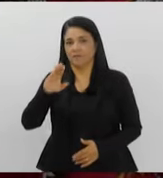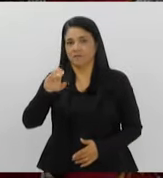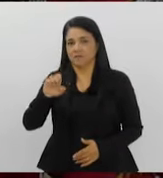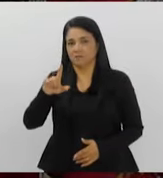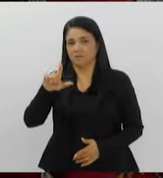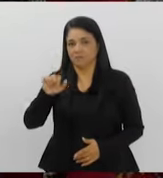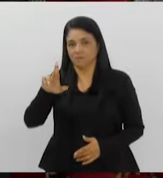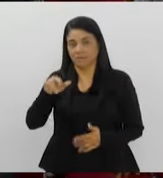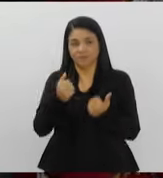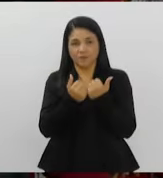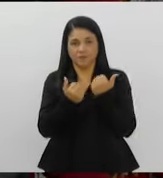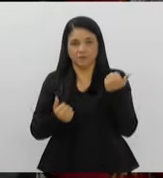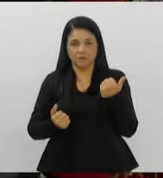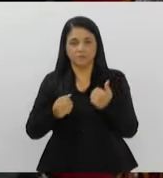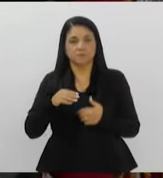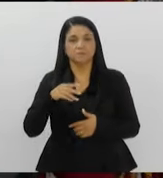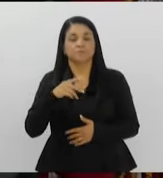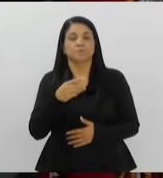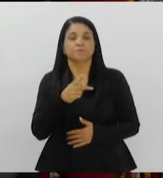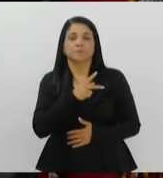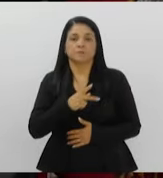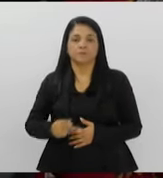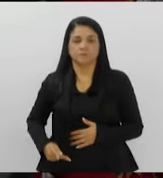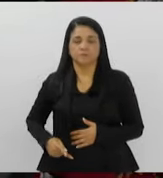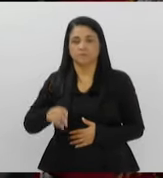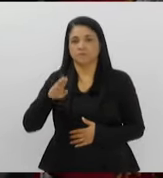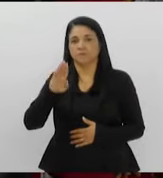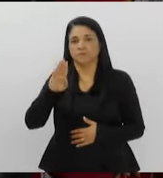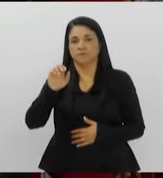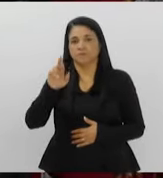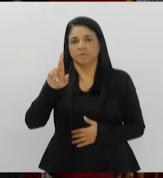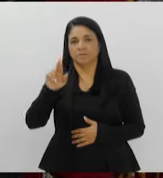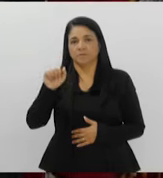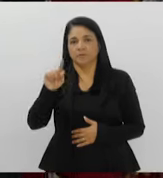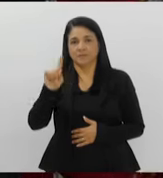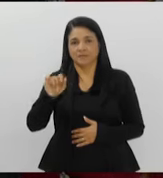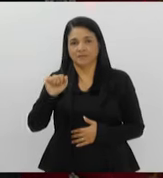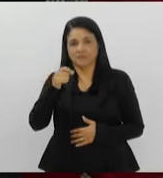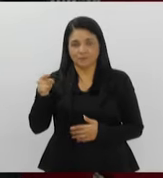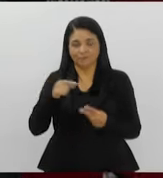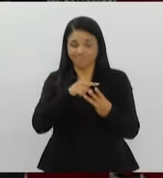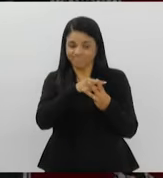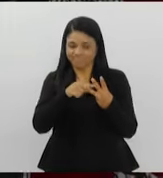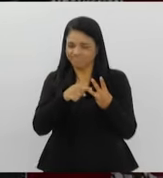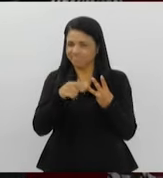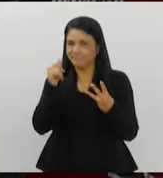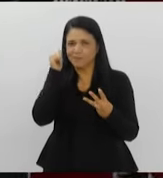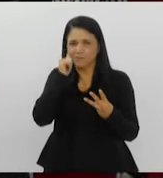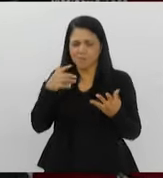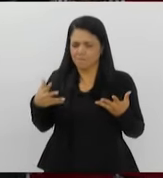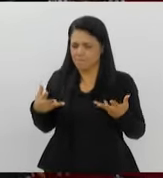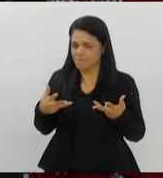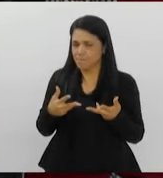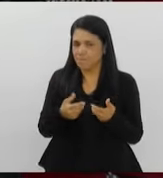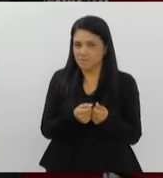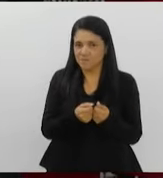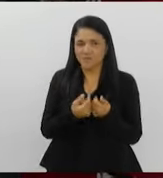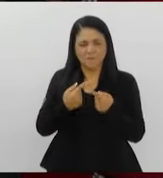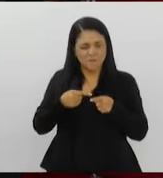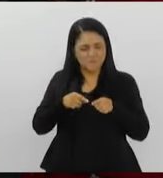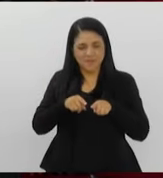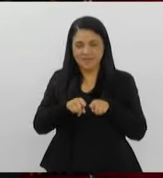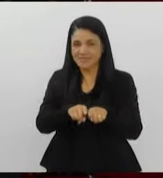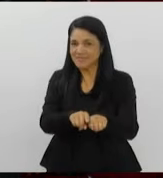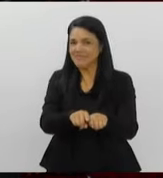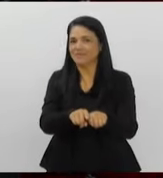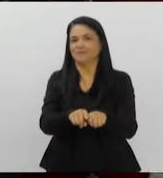vice-presidente Brazão. Então, sinuca de bico, né? Três mulheres maravilhosas, somos parceiros das